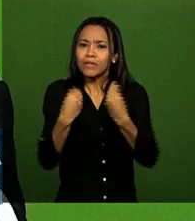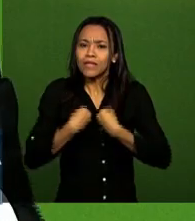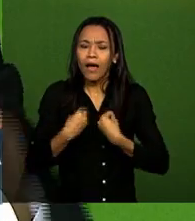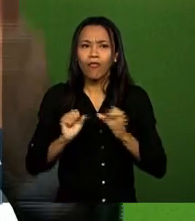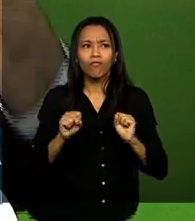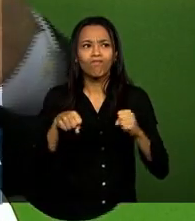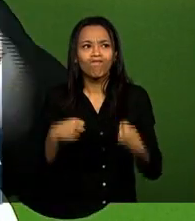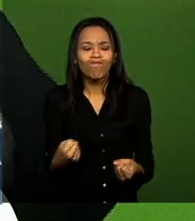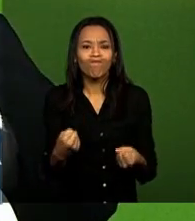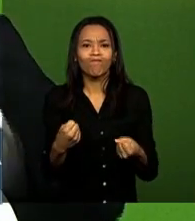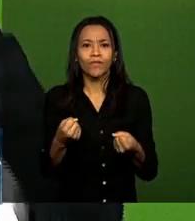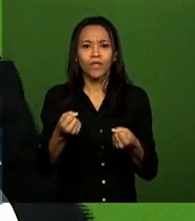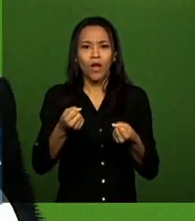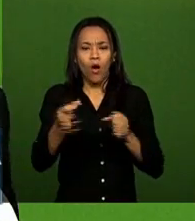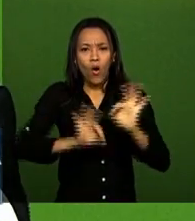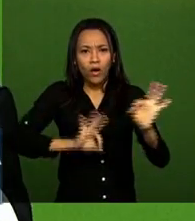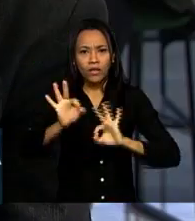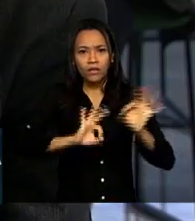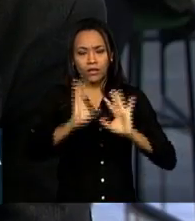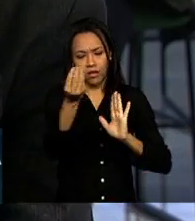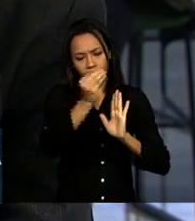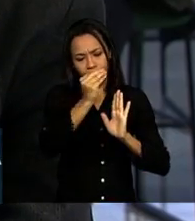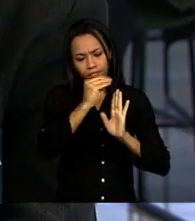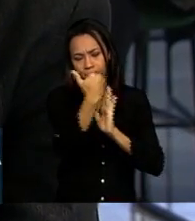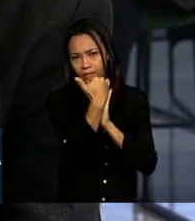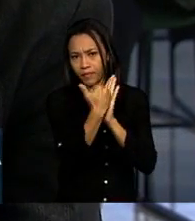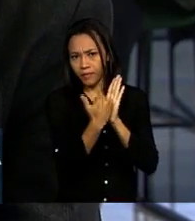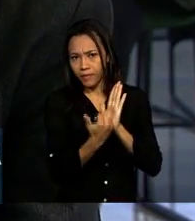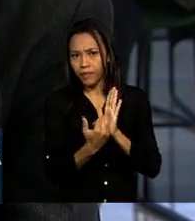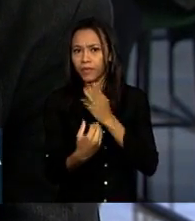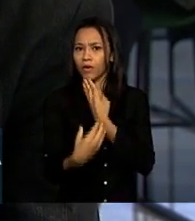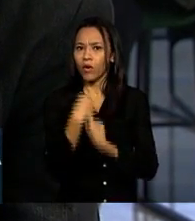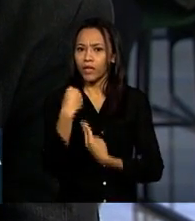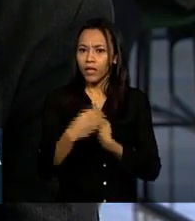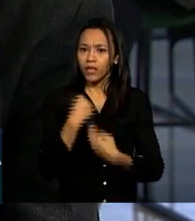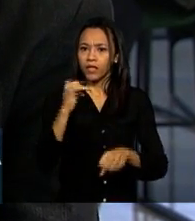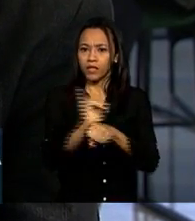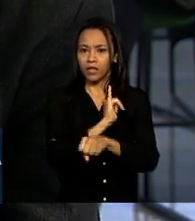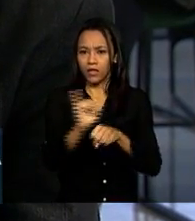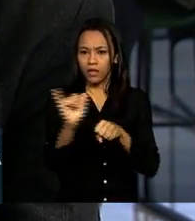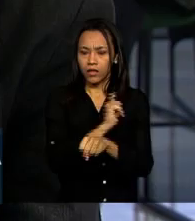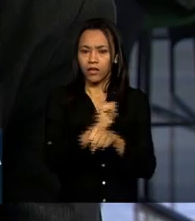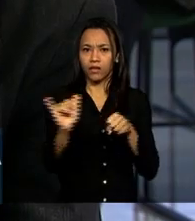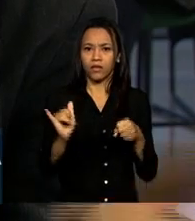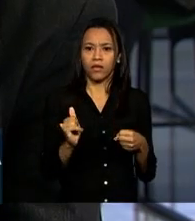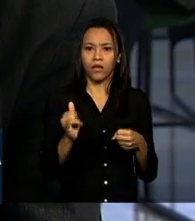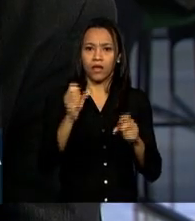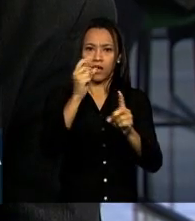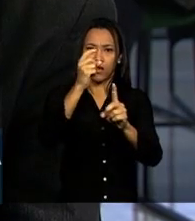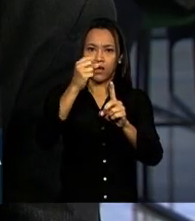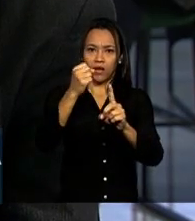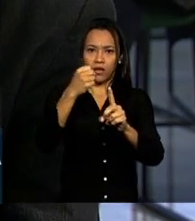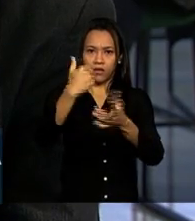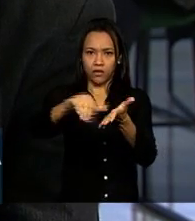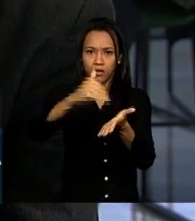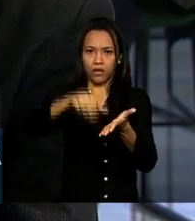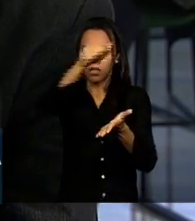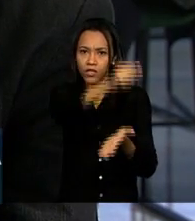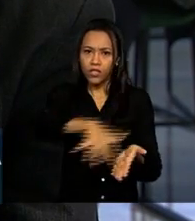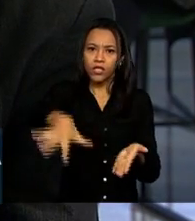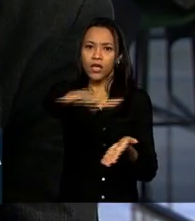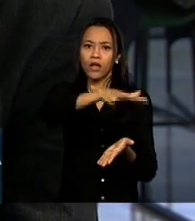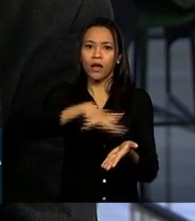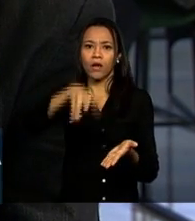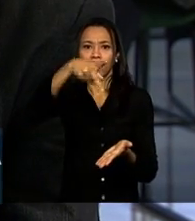agenda fortalece estas orientações estratégicas dos nossos país a Secretaria Geral da presidência portanto